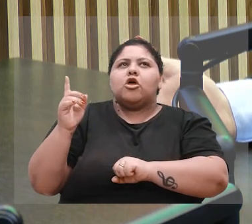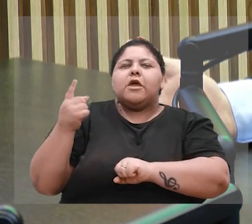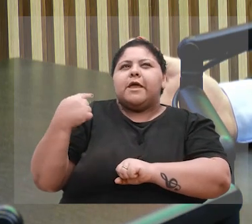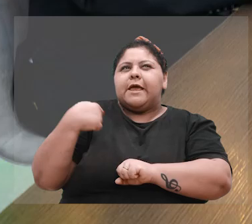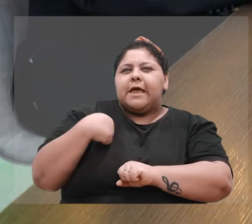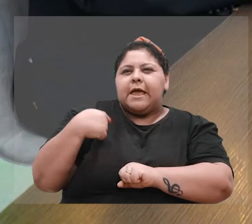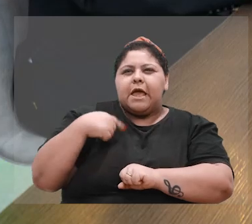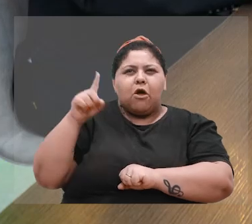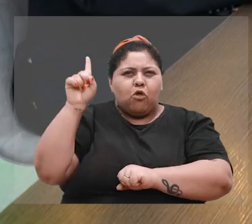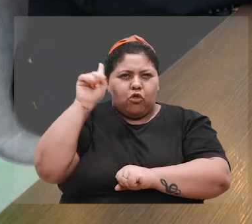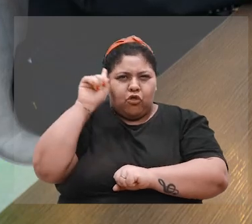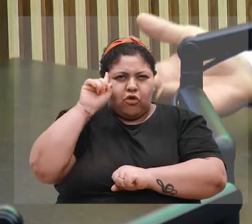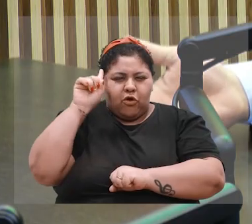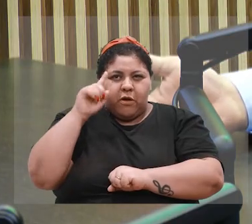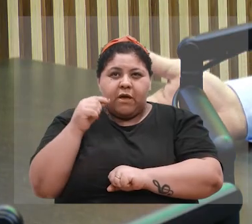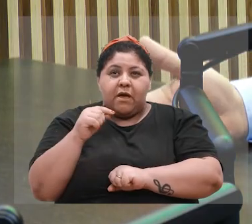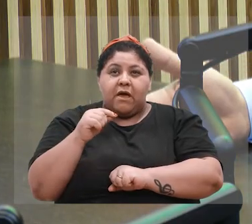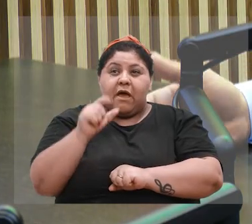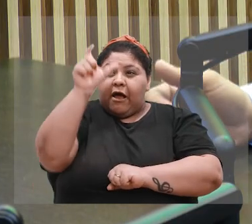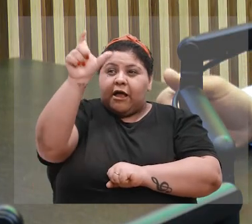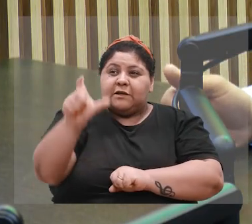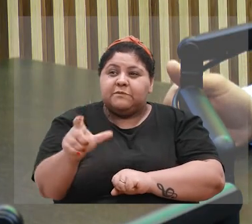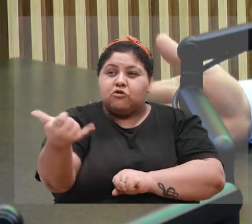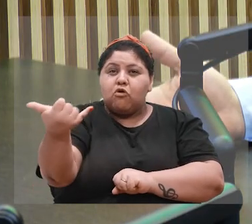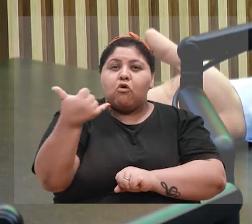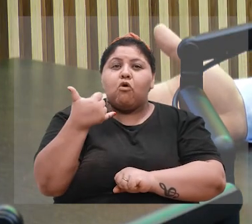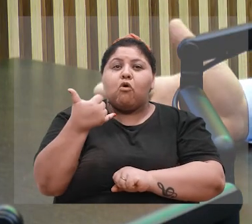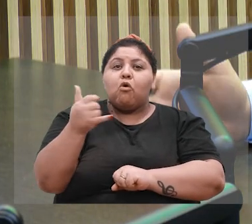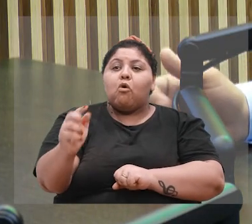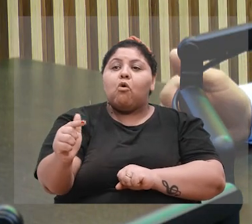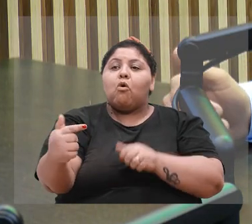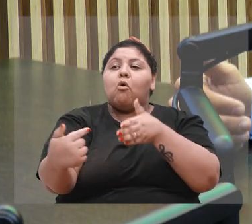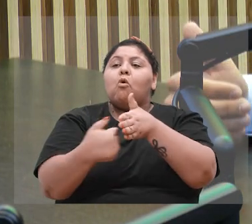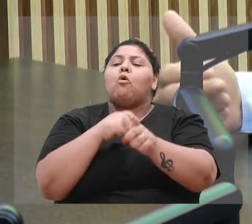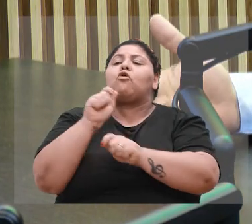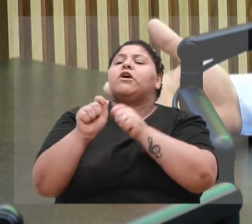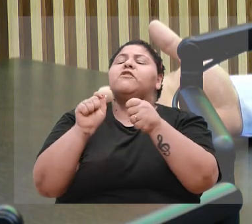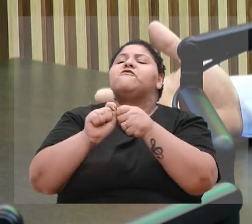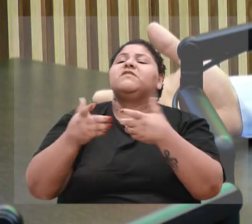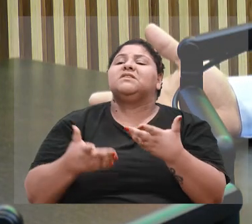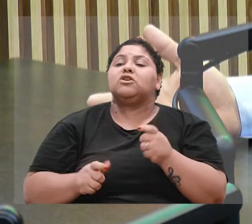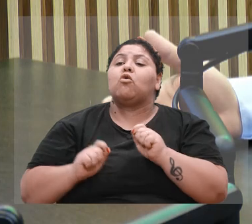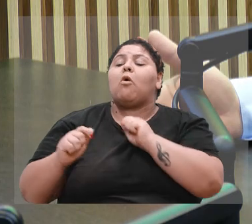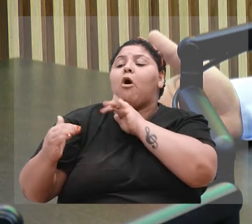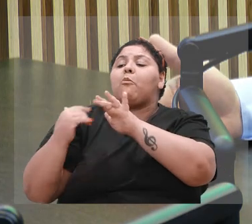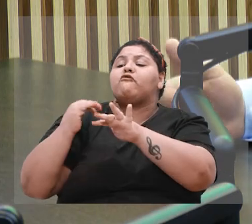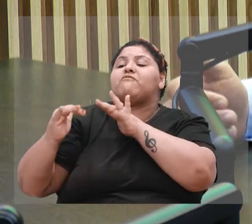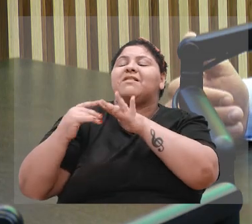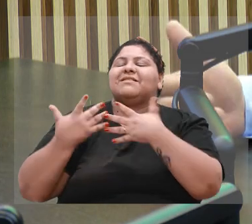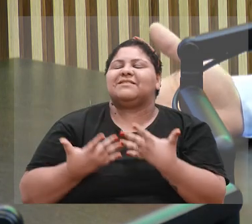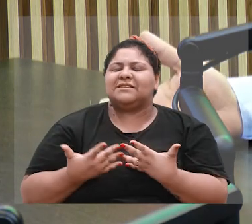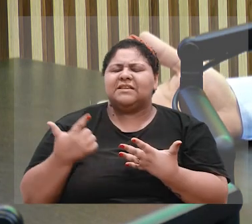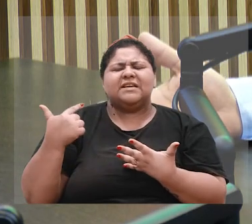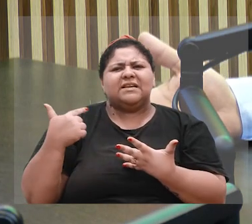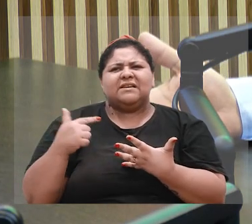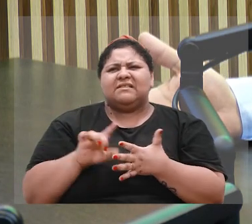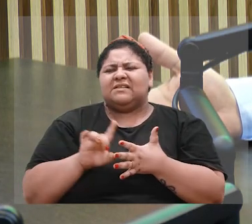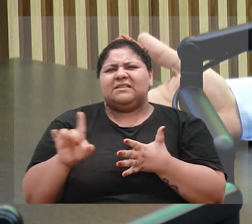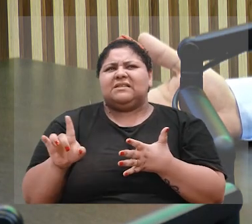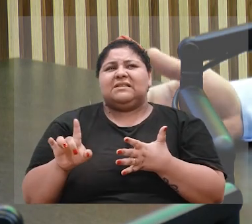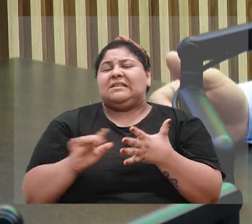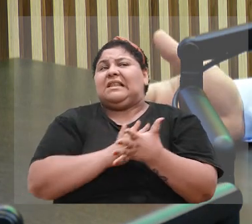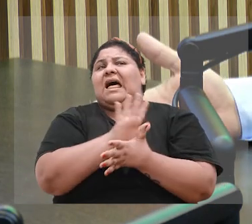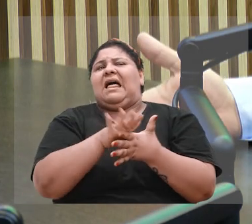era militar de carreira, as pessoas me perguntavam o que iria ser feito, qual que era a movimentação. E eu sabia, não era nenhuma